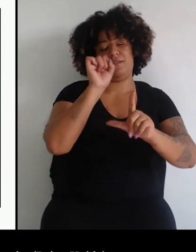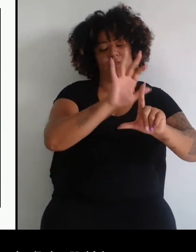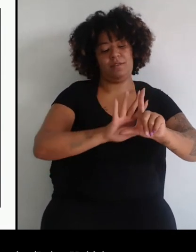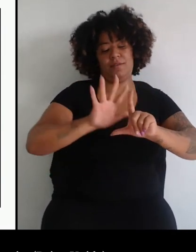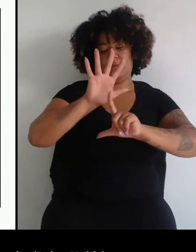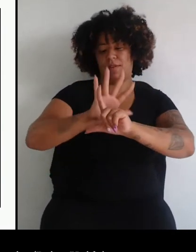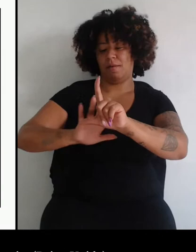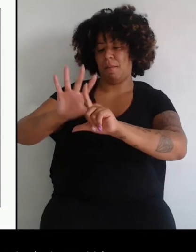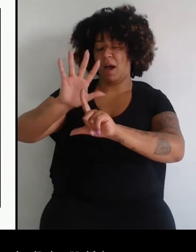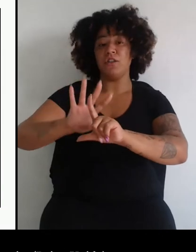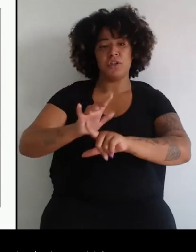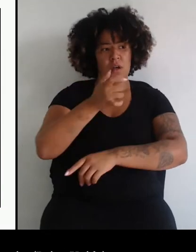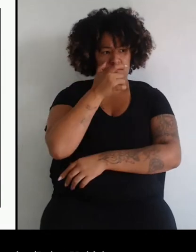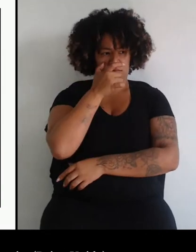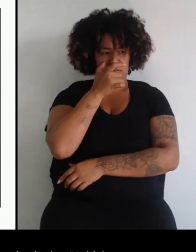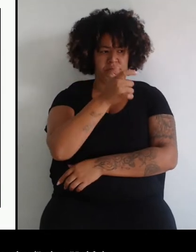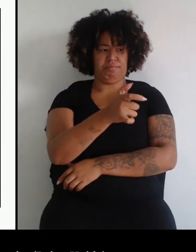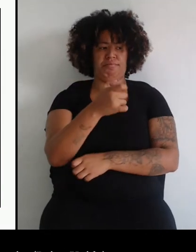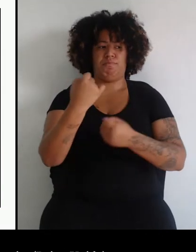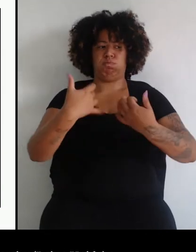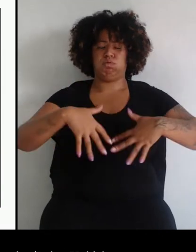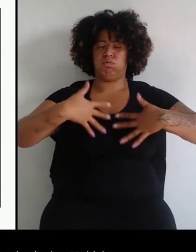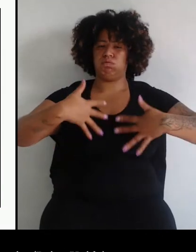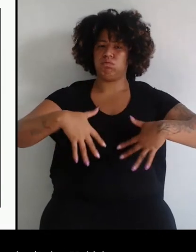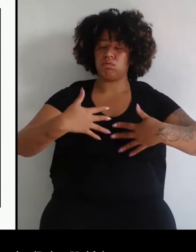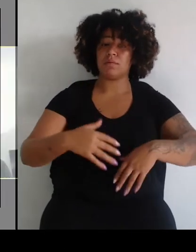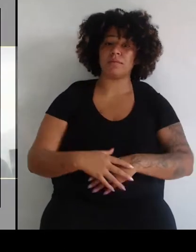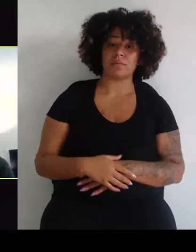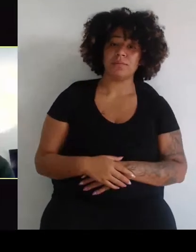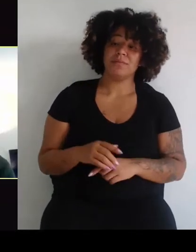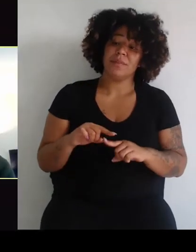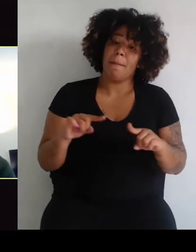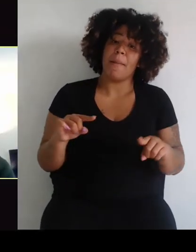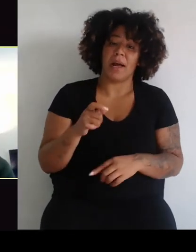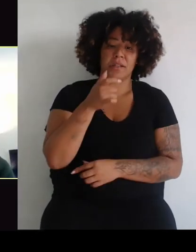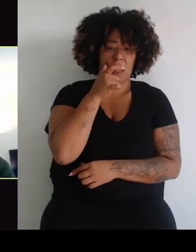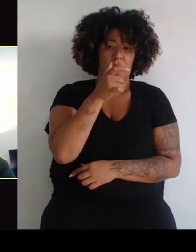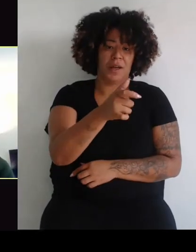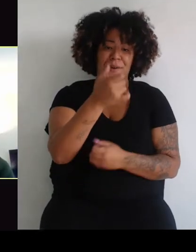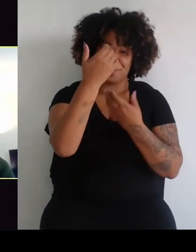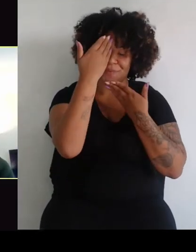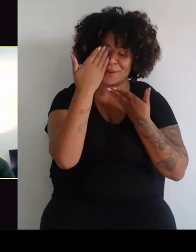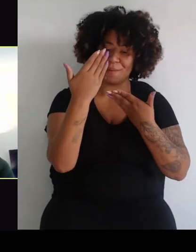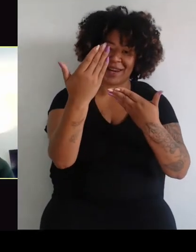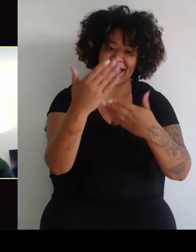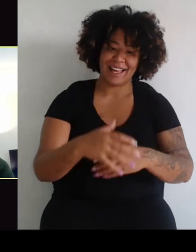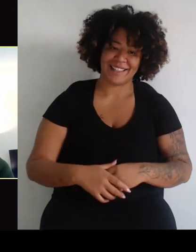fascinantes alarmantes mas ainda assim fascinantes Muito obrigado